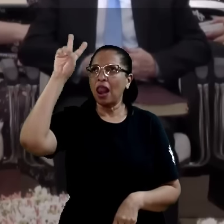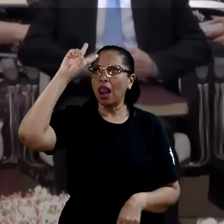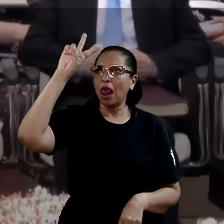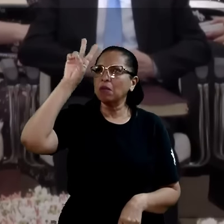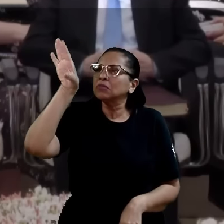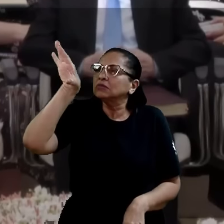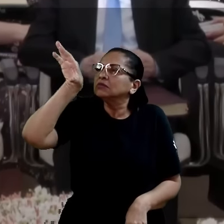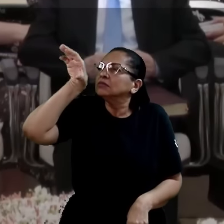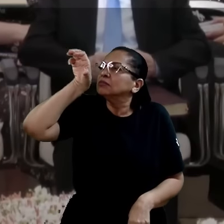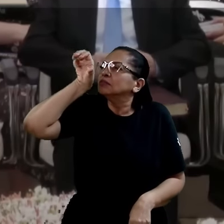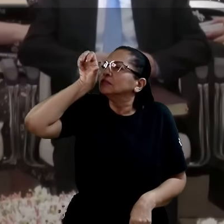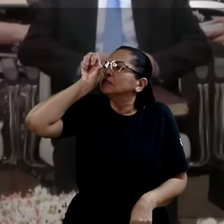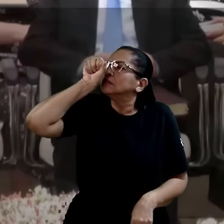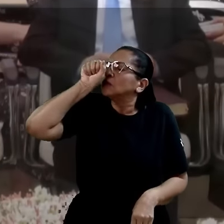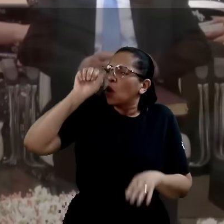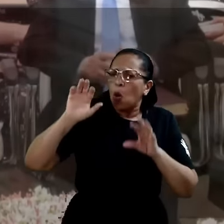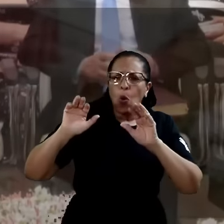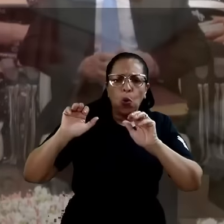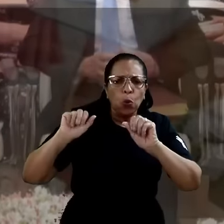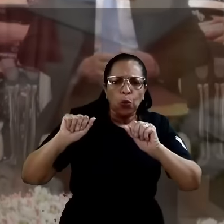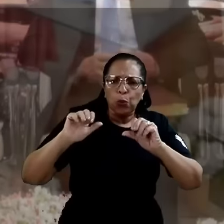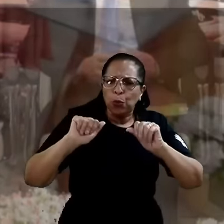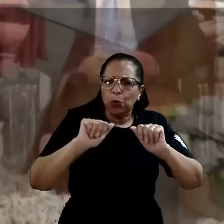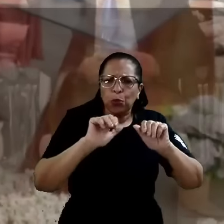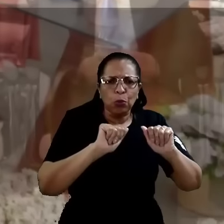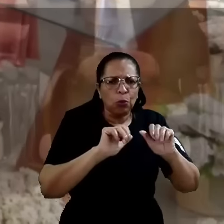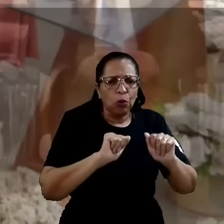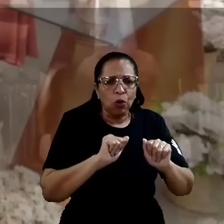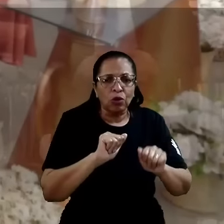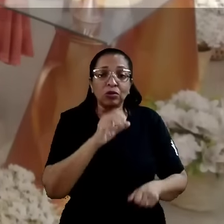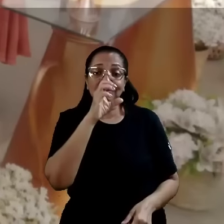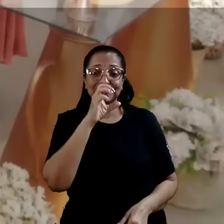nesse lugar do suco de